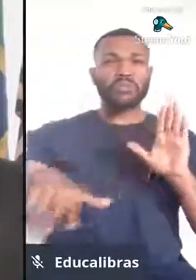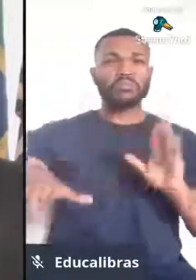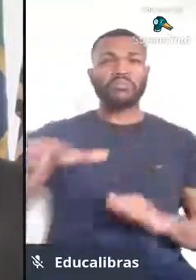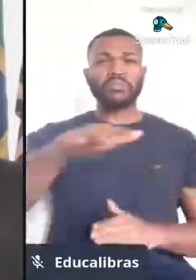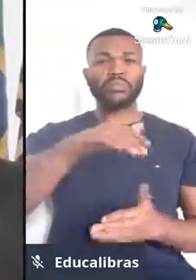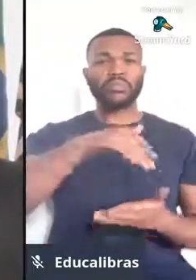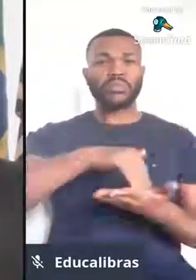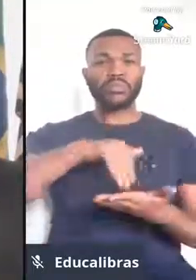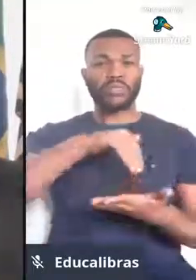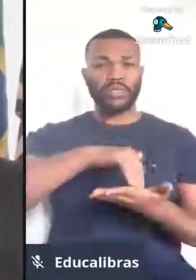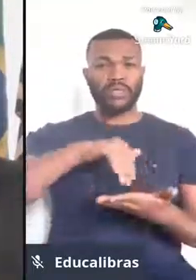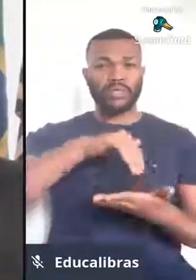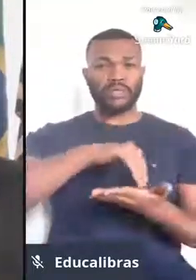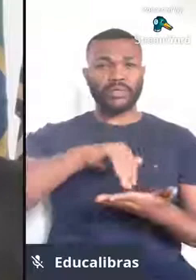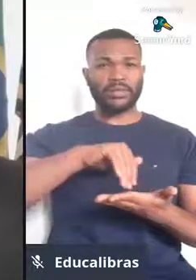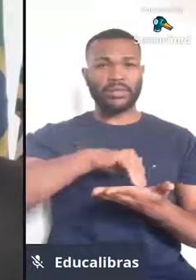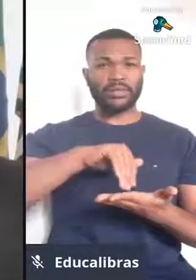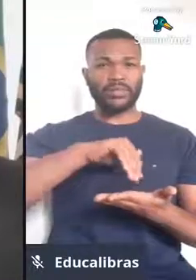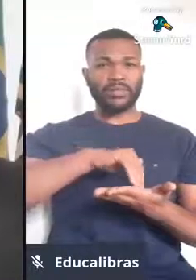estadual,